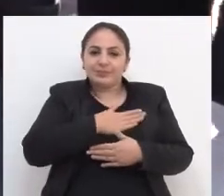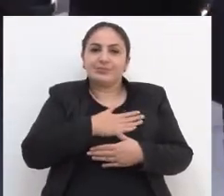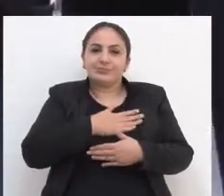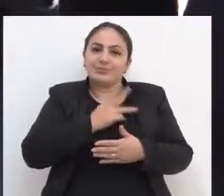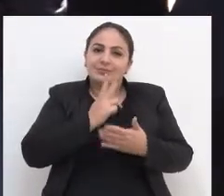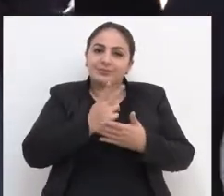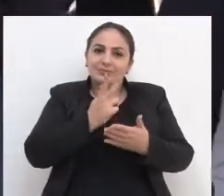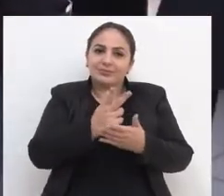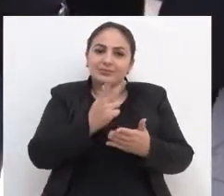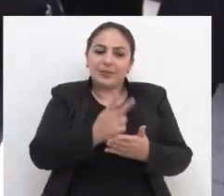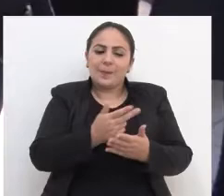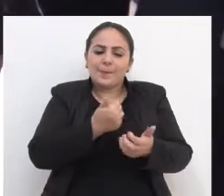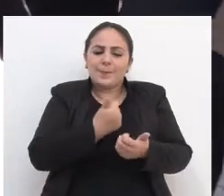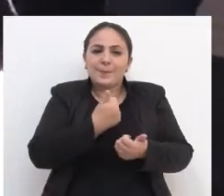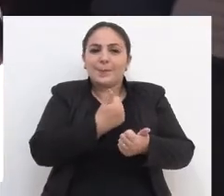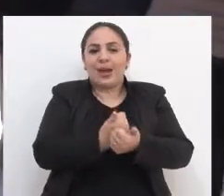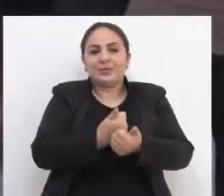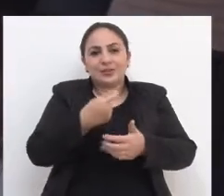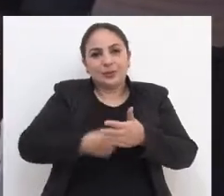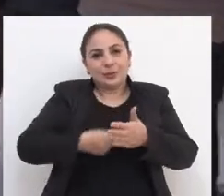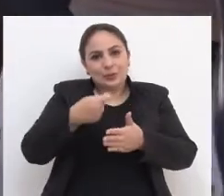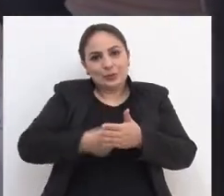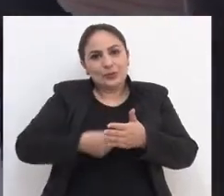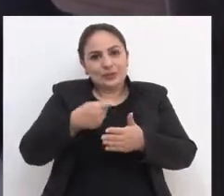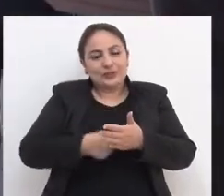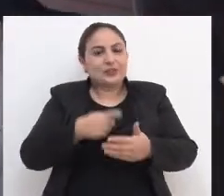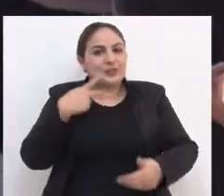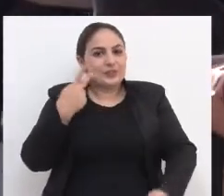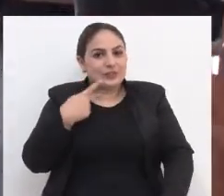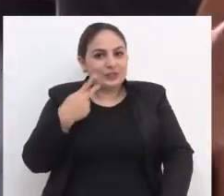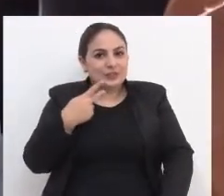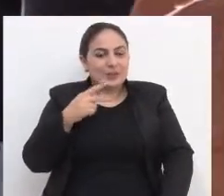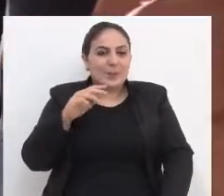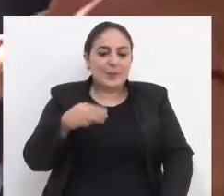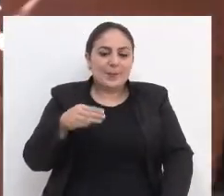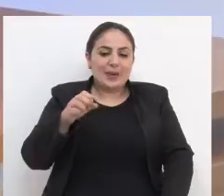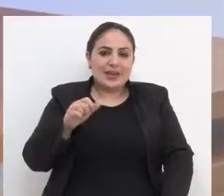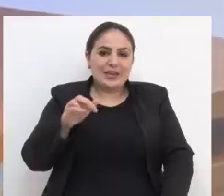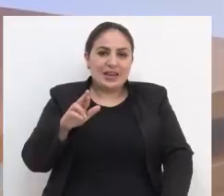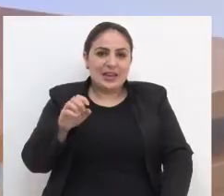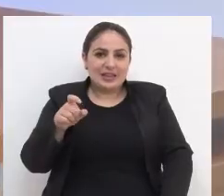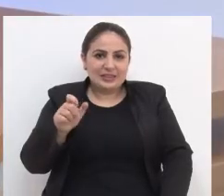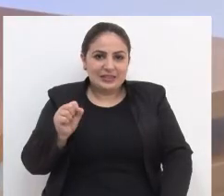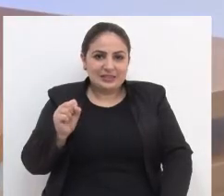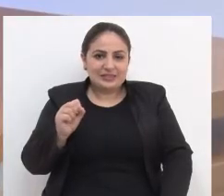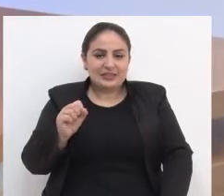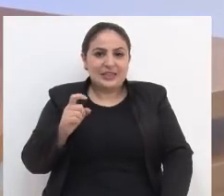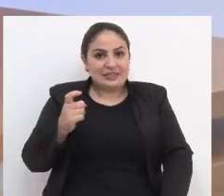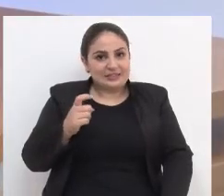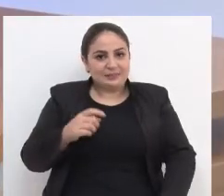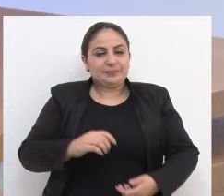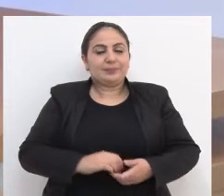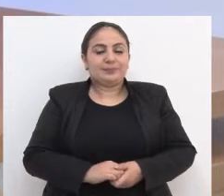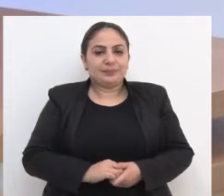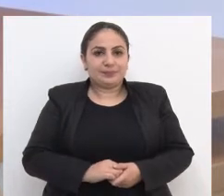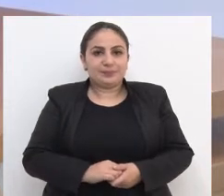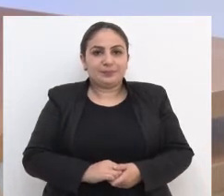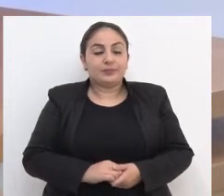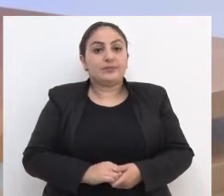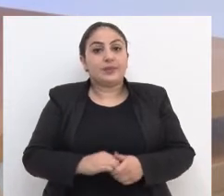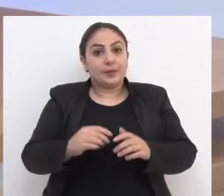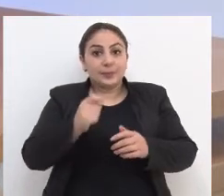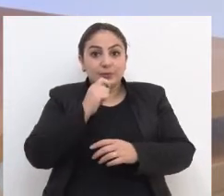seguir para chegarmos perto do legado que deixou Meirelles Duarte para Passo Fundo. E na reportagem a seguir, você vai